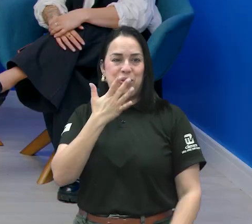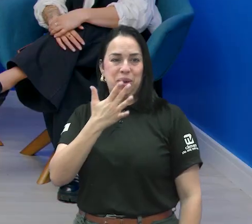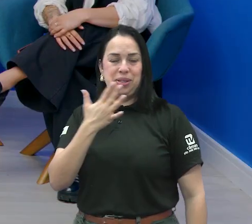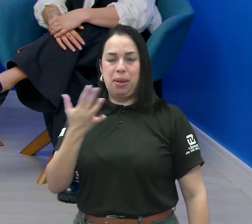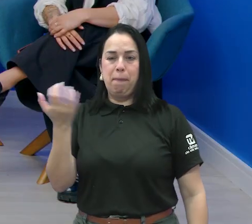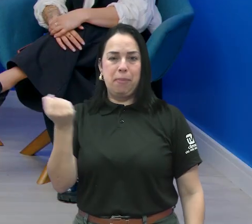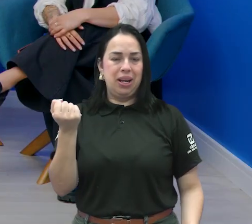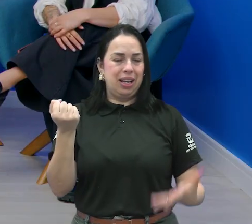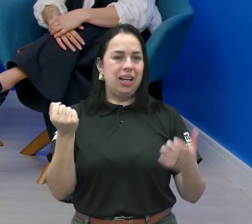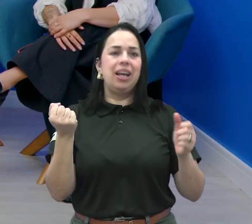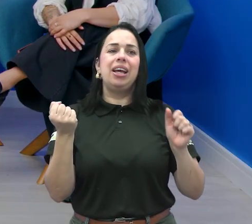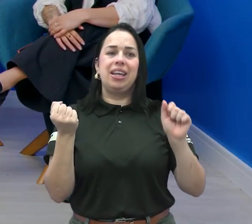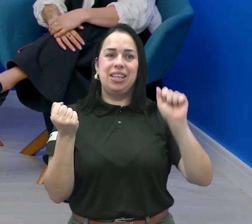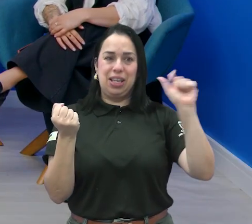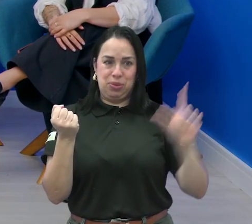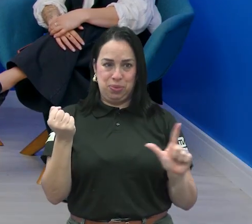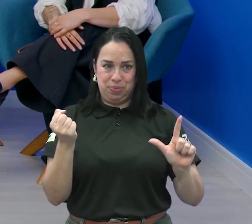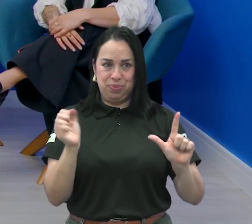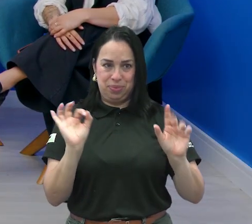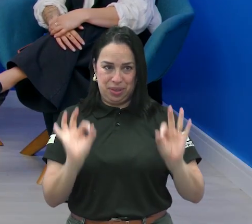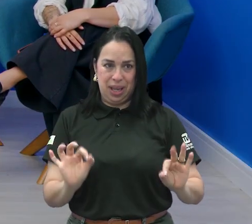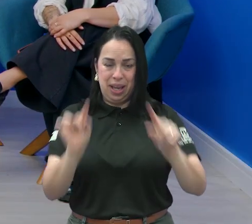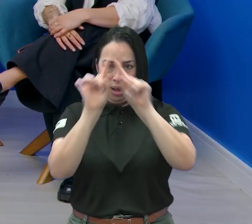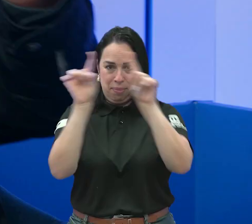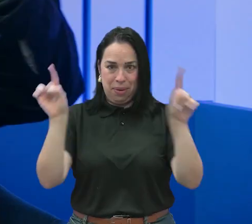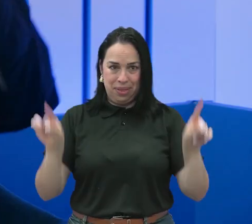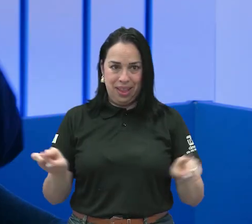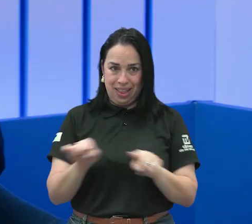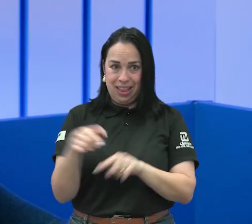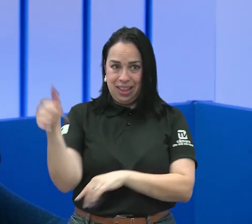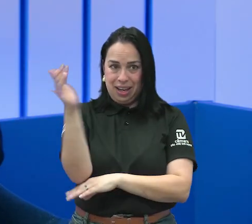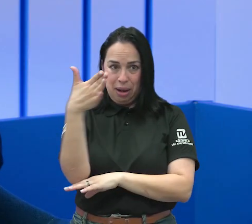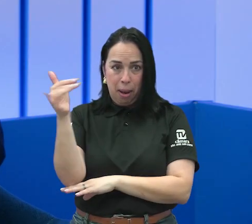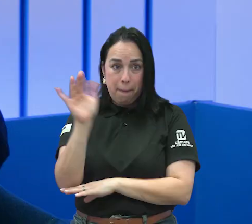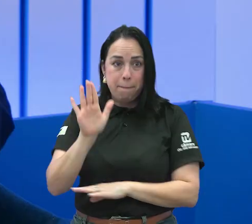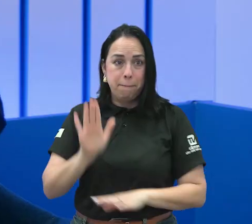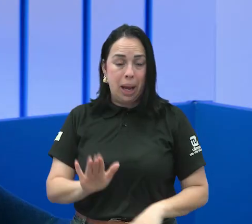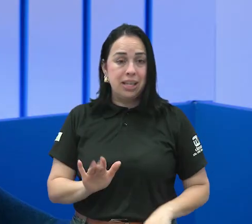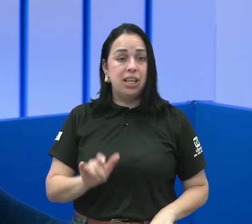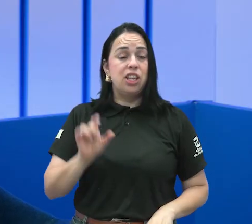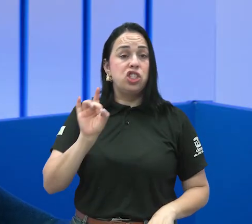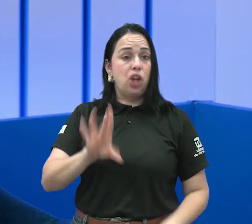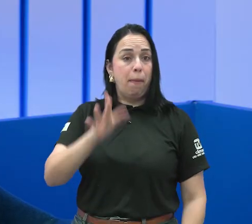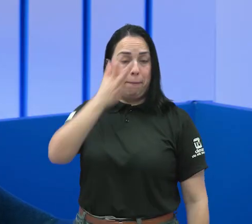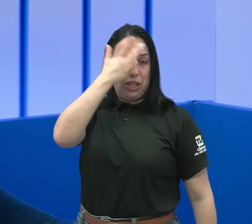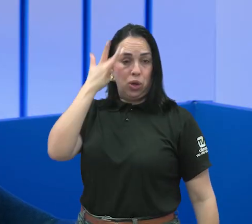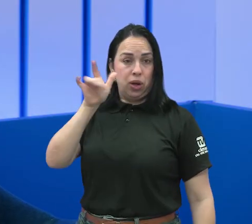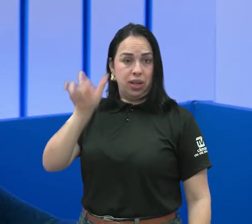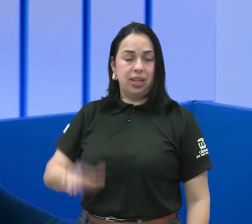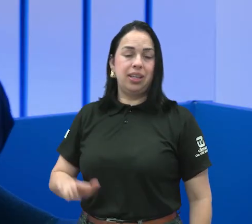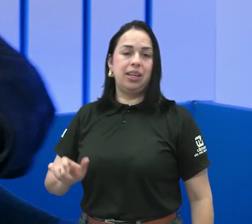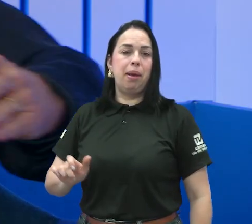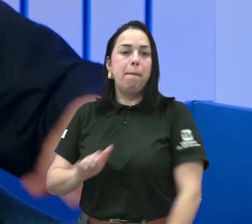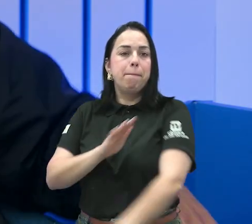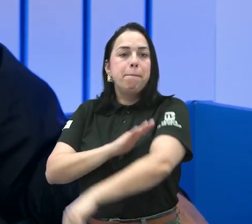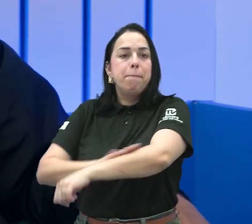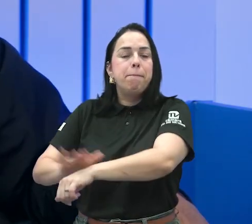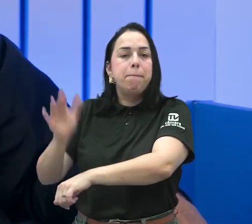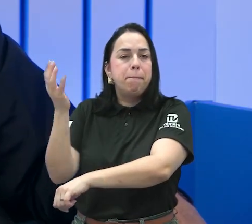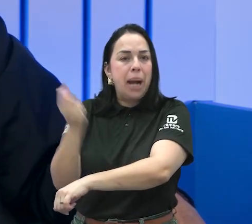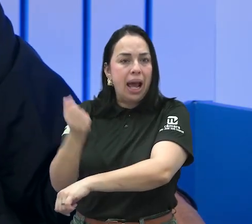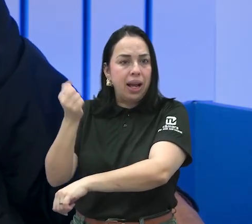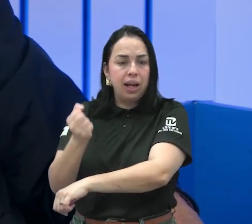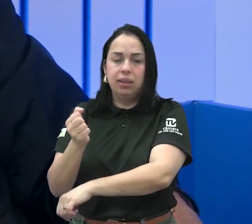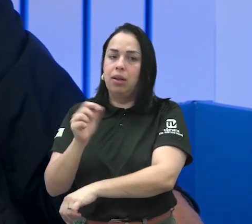e azul, a bandeira, né? Mas São José dos Campos não é só loira de olho azul. 76%